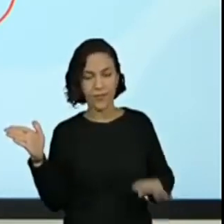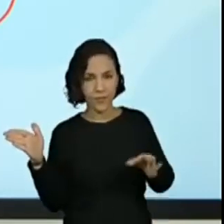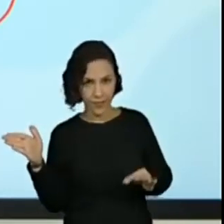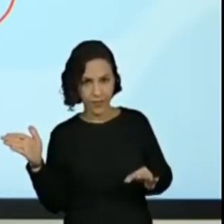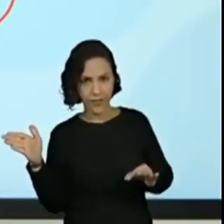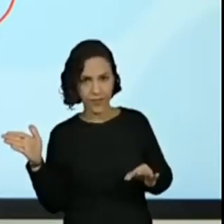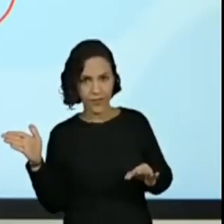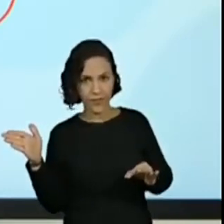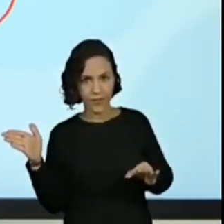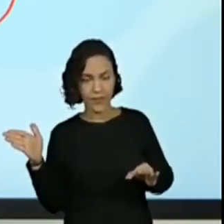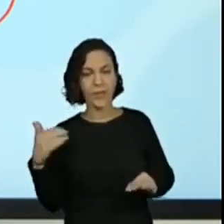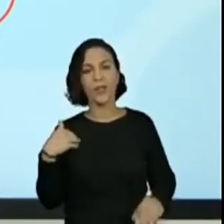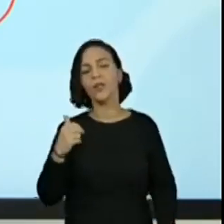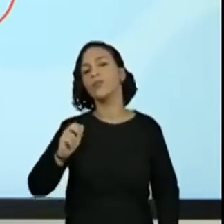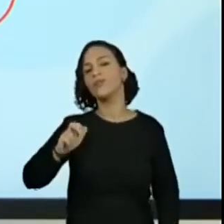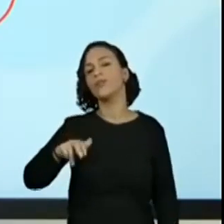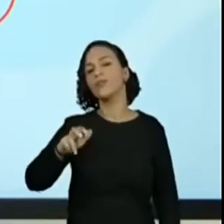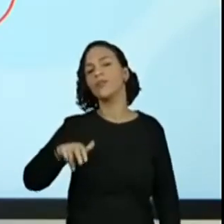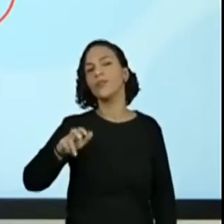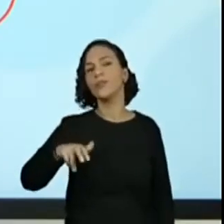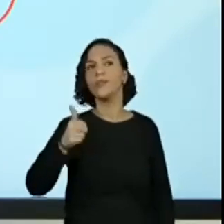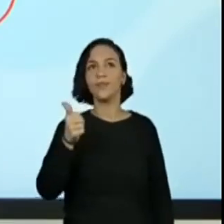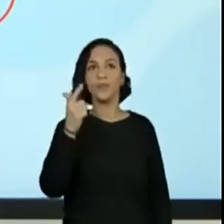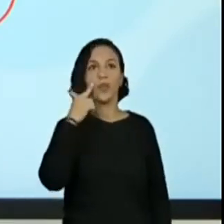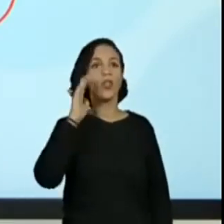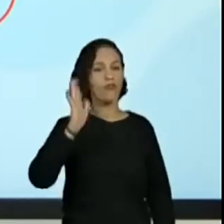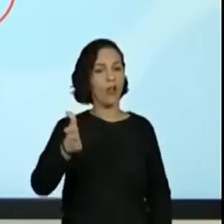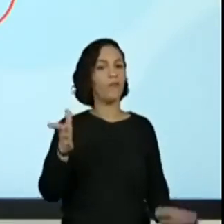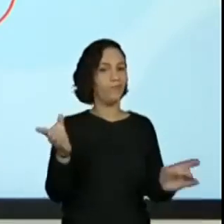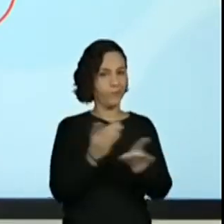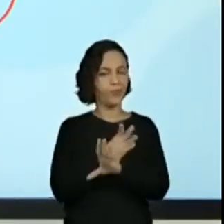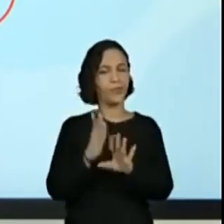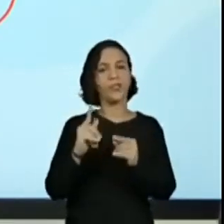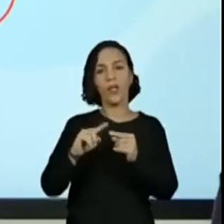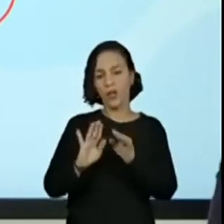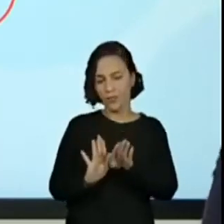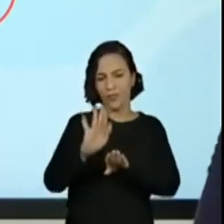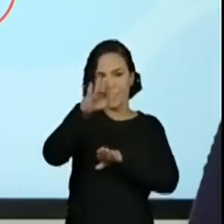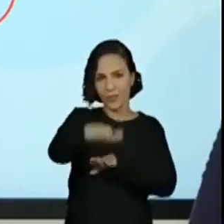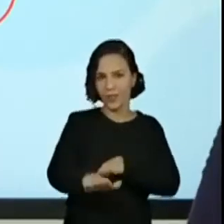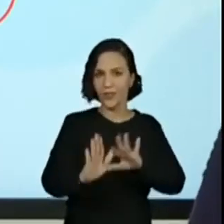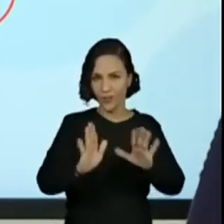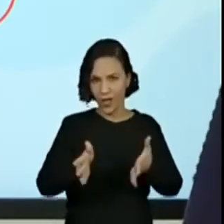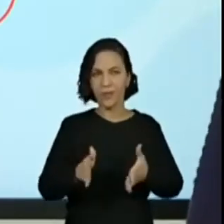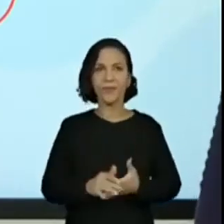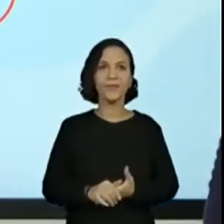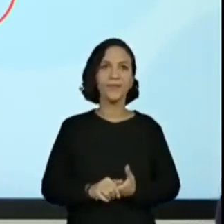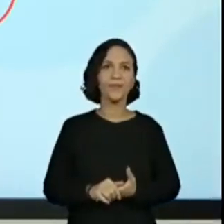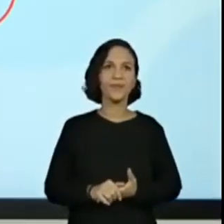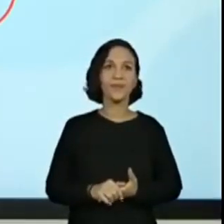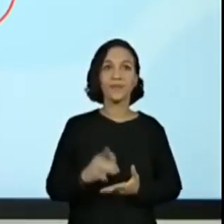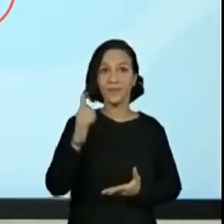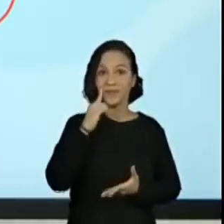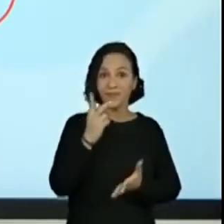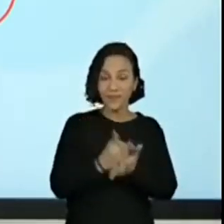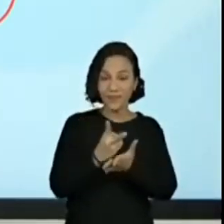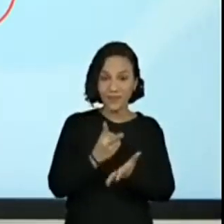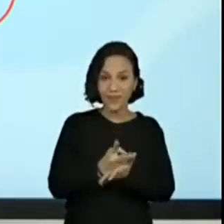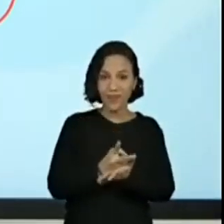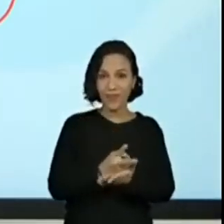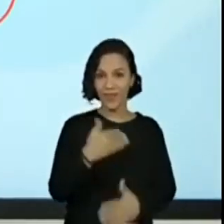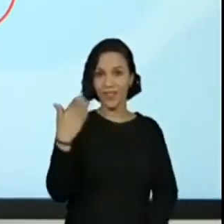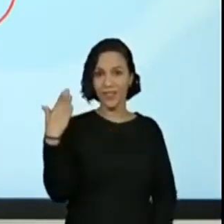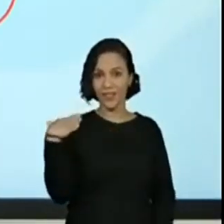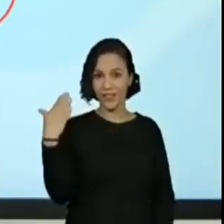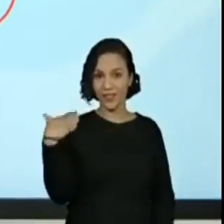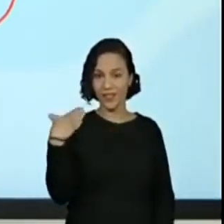farmácia. Isso. Passamos por ali, estamos aqui, ó. Então, seguimos à direita, eles estão colocaram? Seguimos à